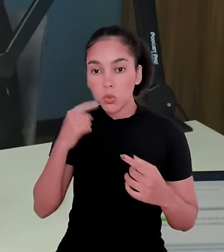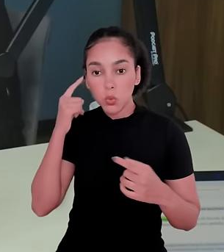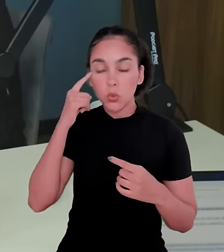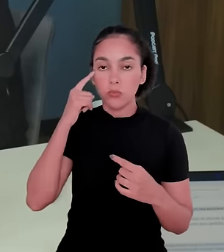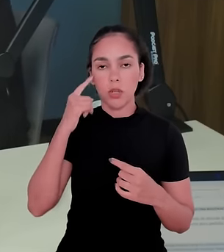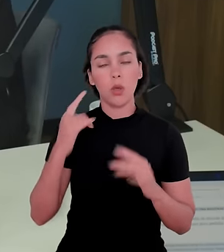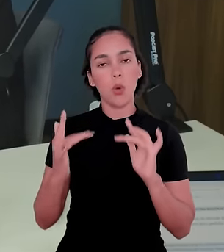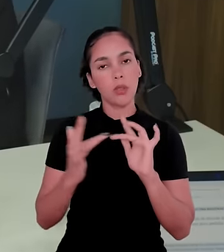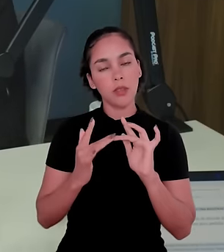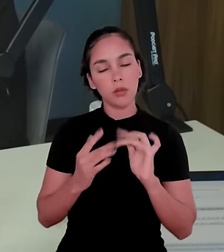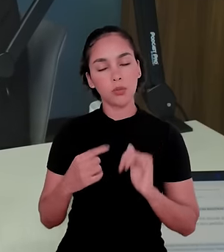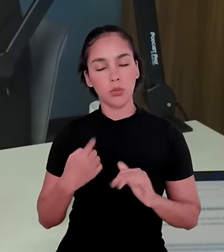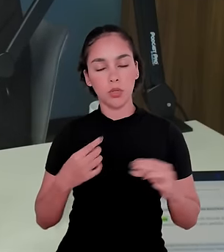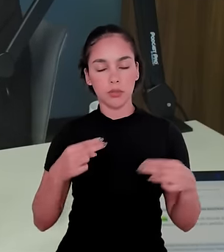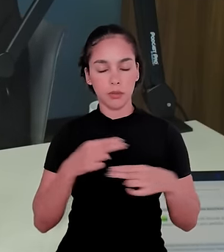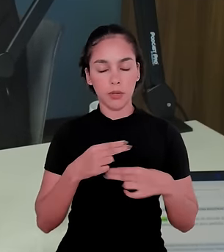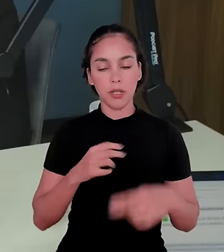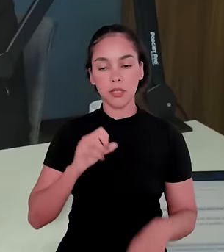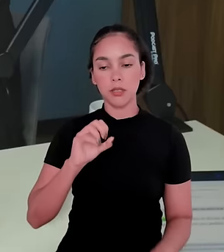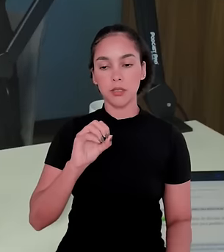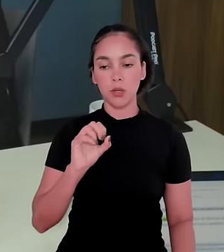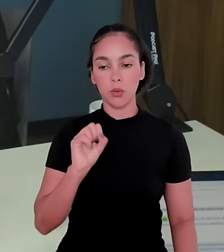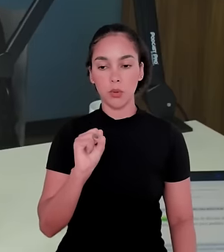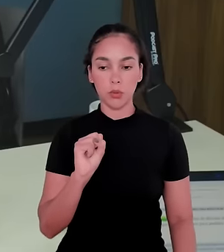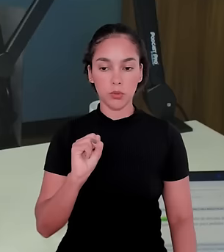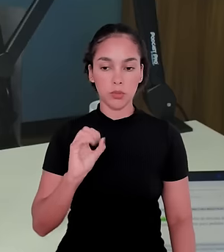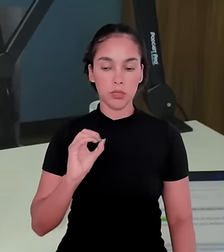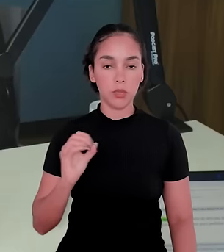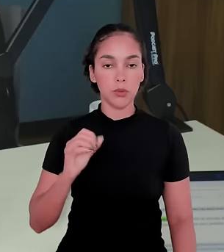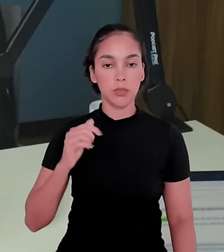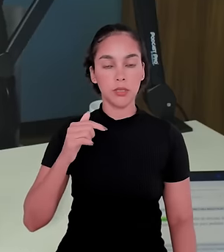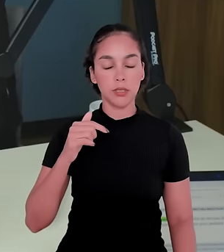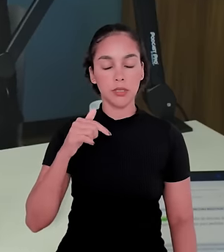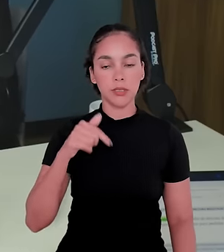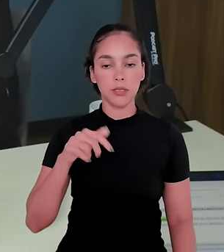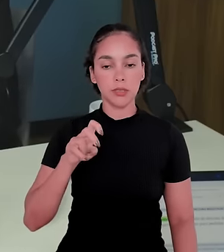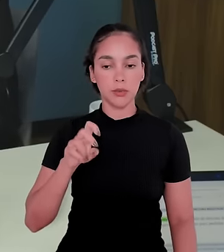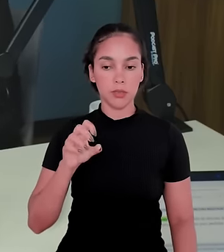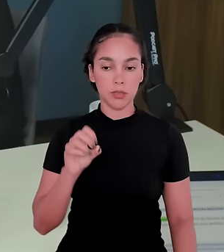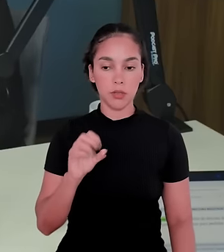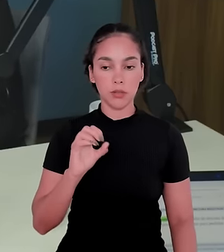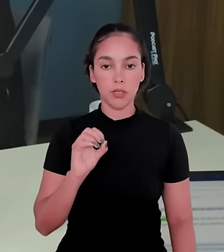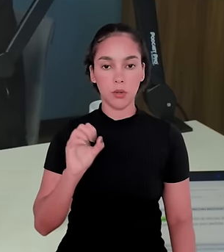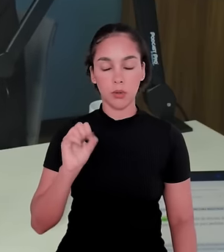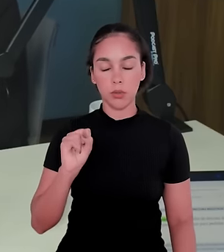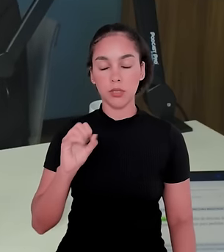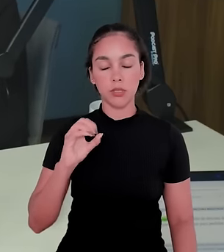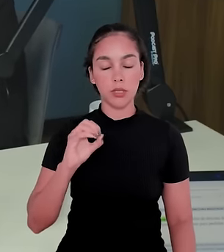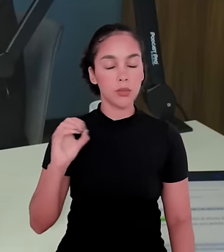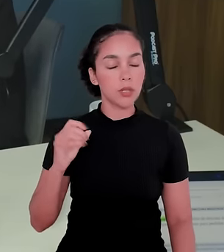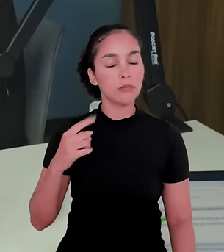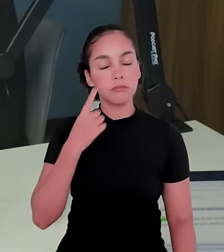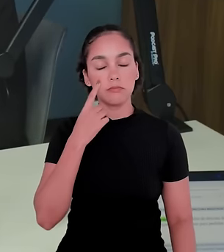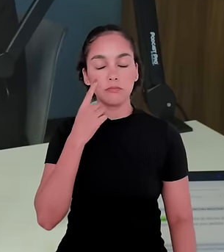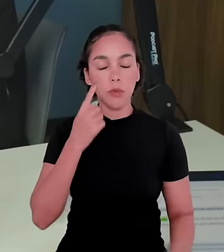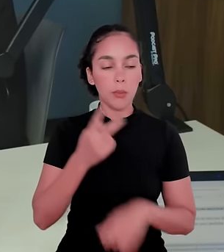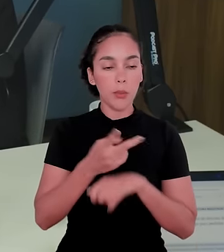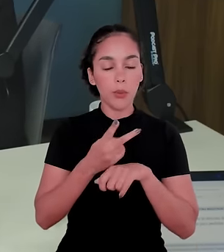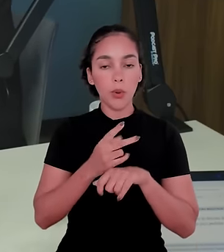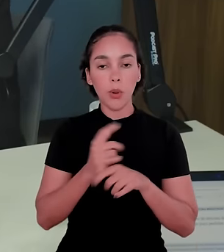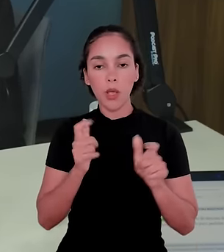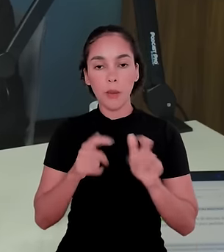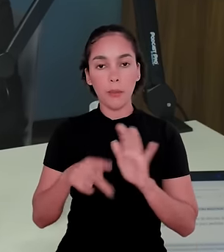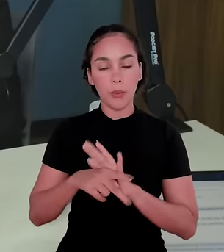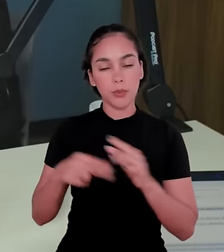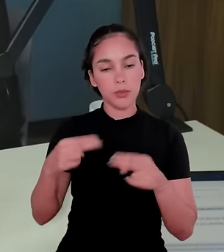conosco né 0800 5708 00er para vocês terem informações procurem as nossas unidades do sebrai